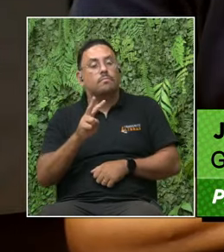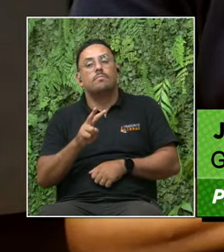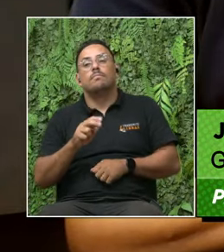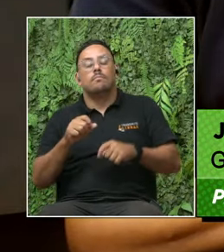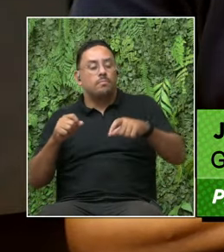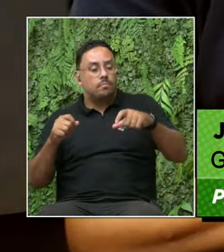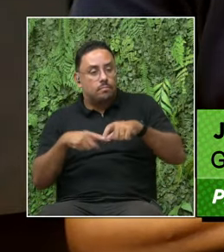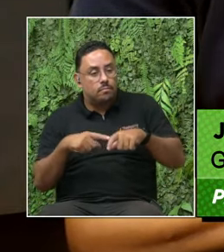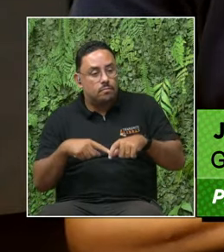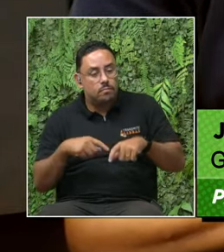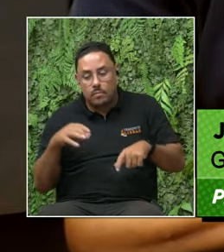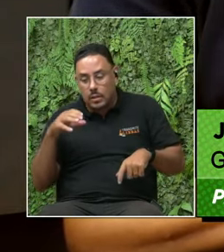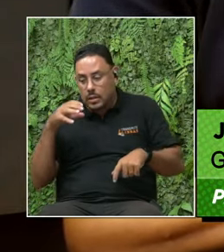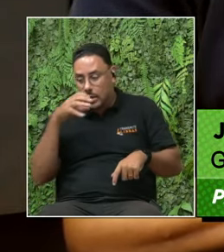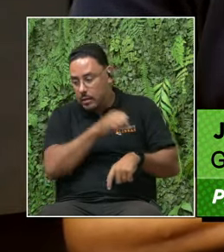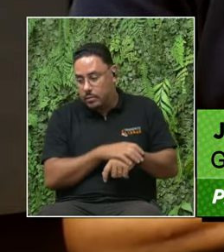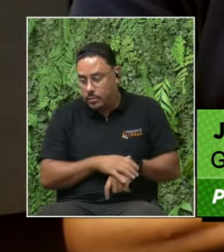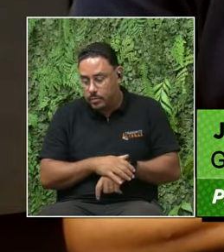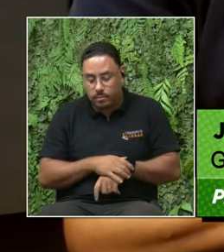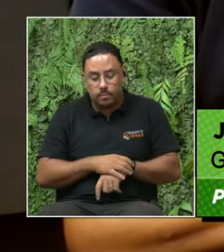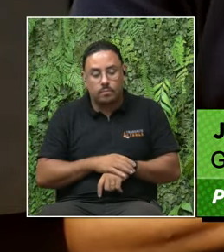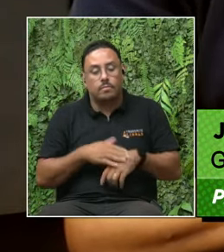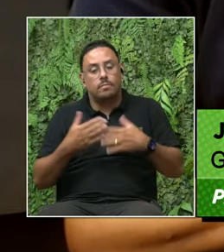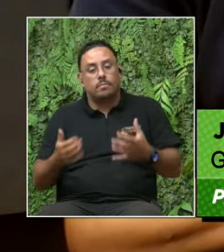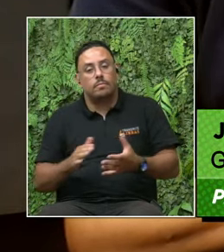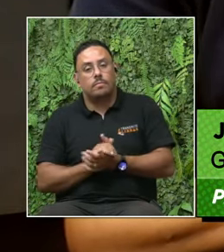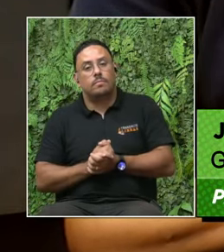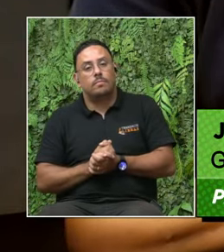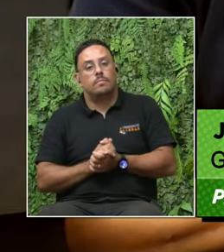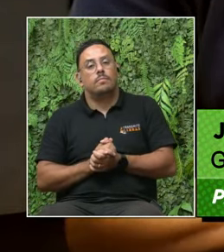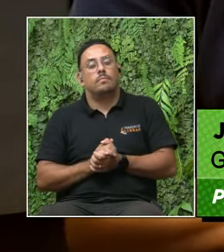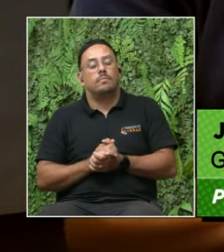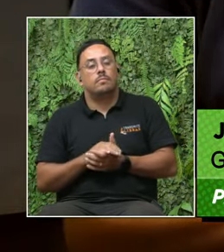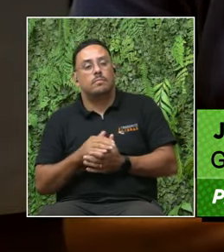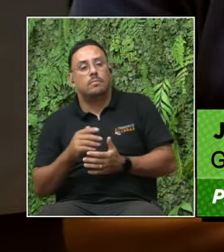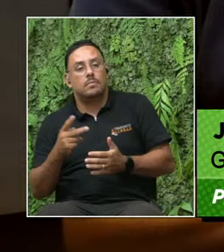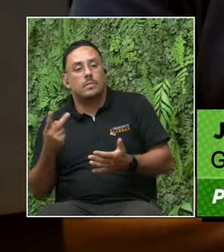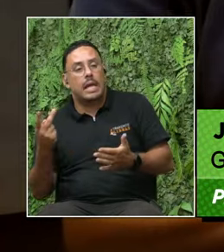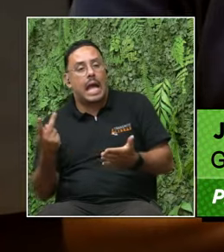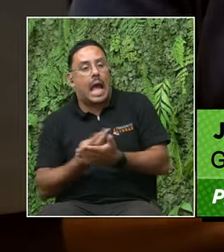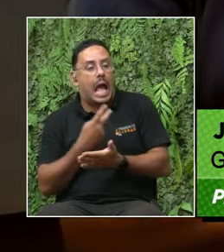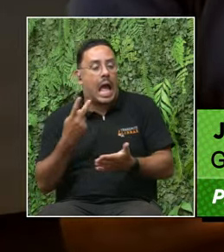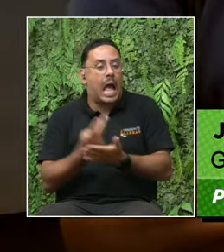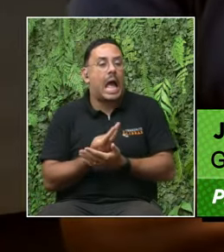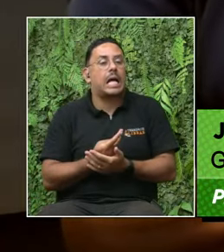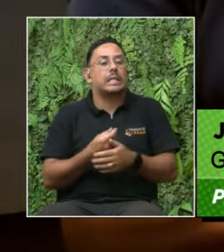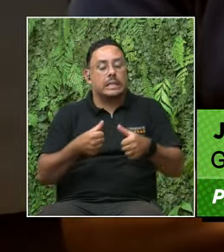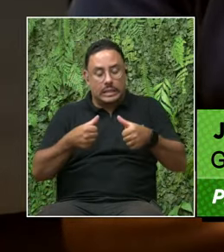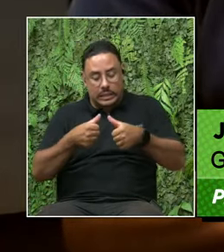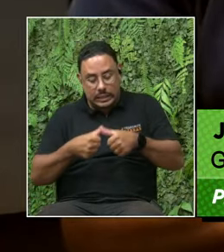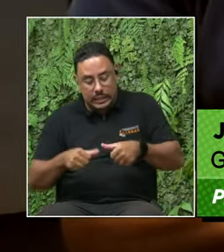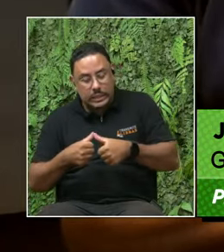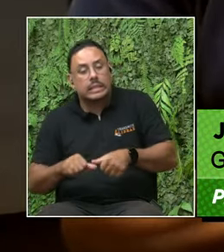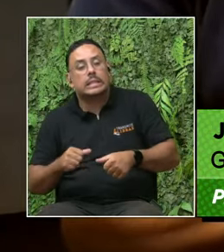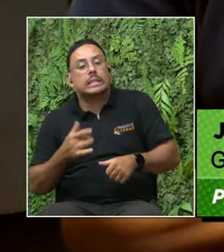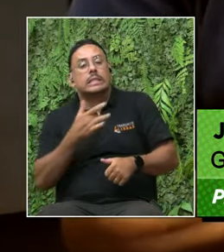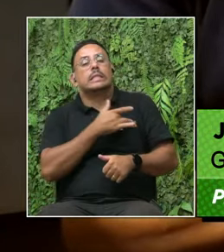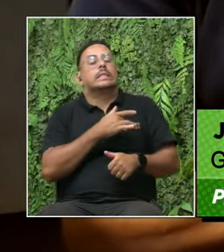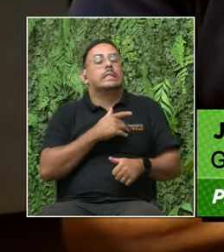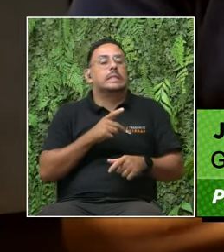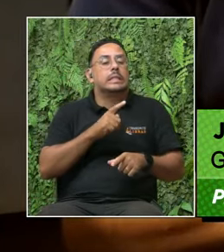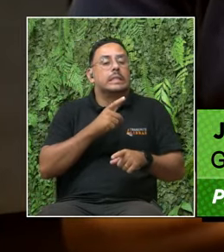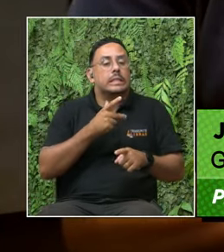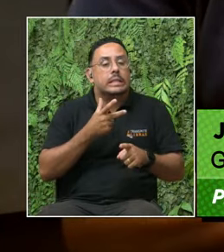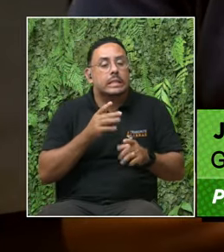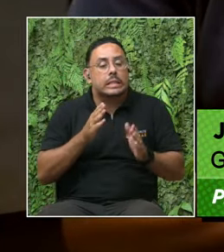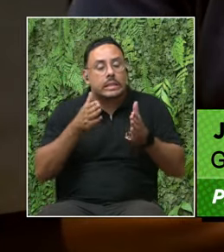sairia tão rápido né o o a falha do sistema defensivo do Cruzeiro que Ele montou fosse aparecer de uma maneira tão